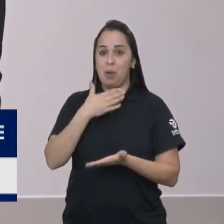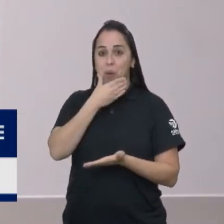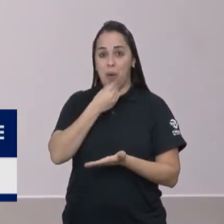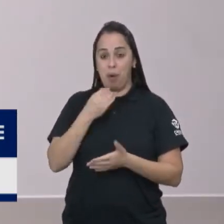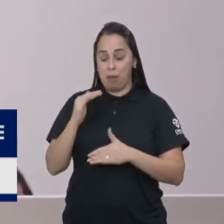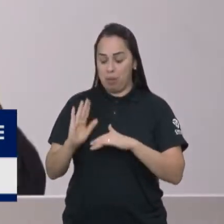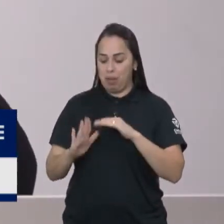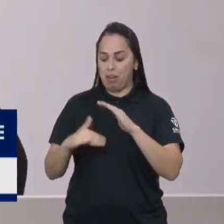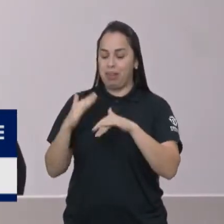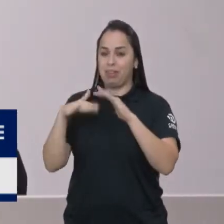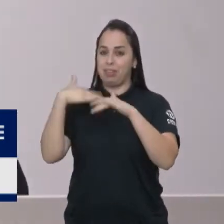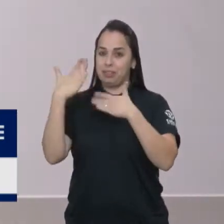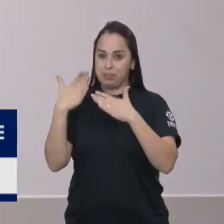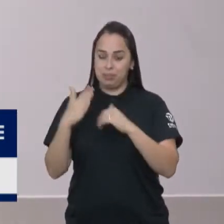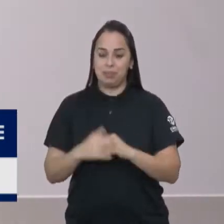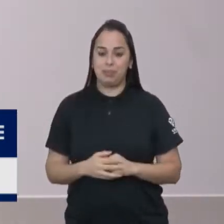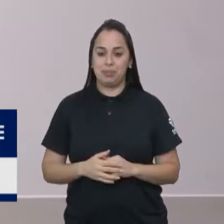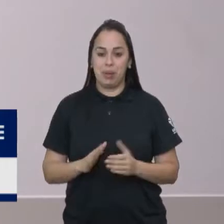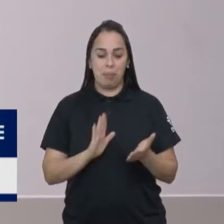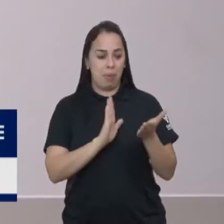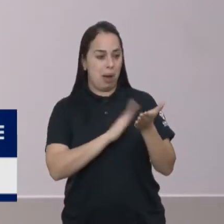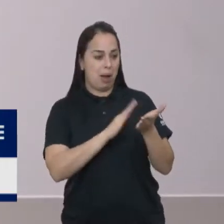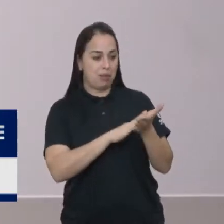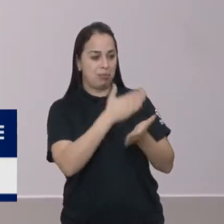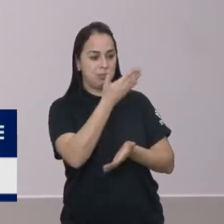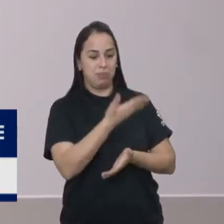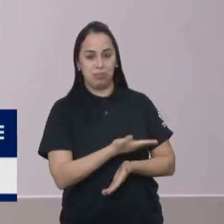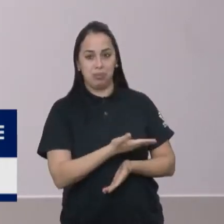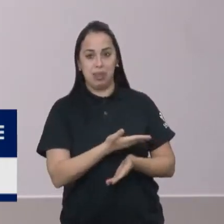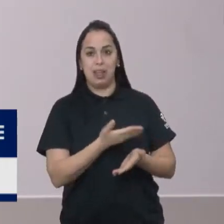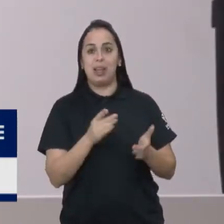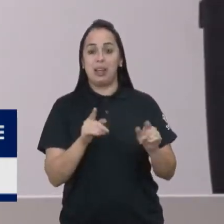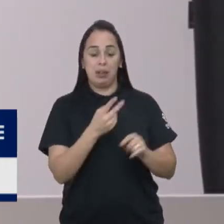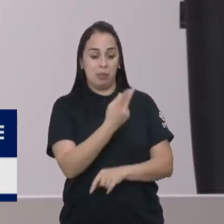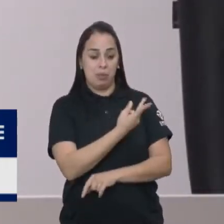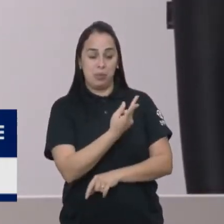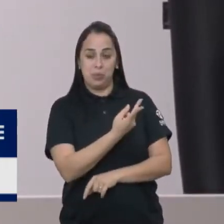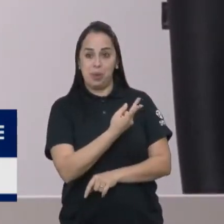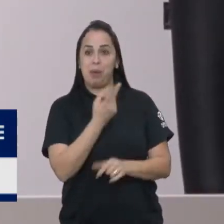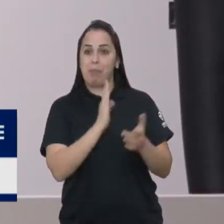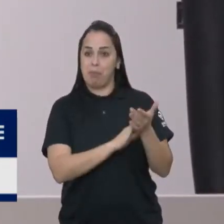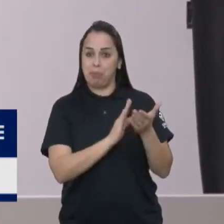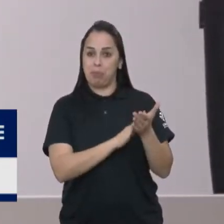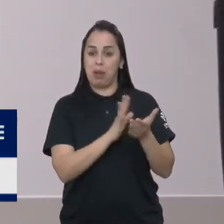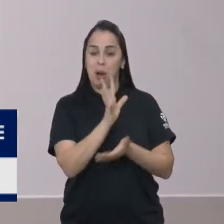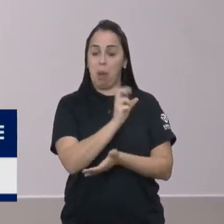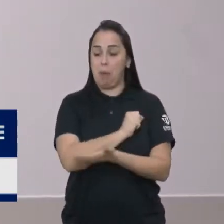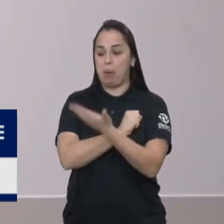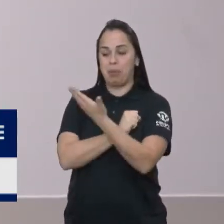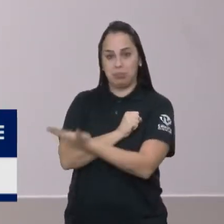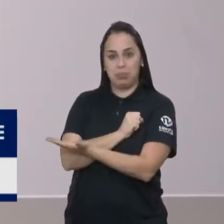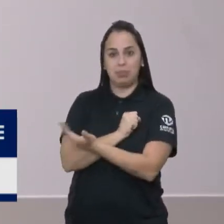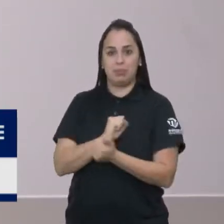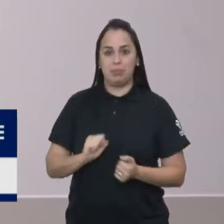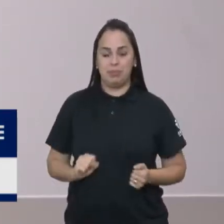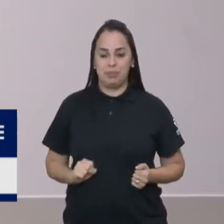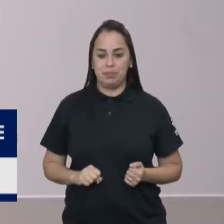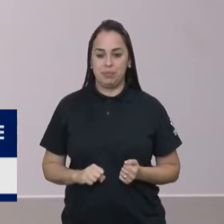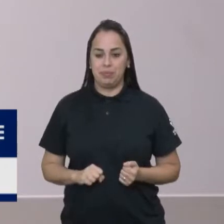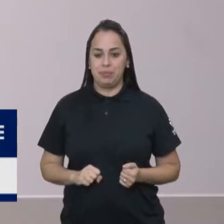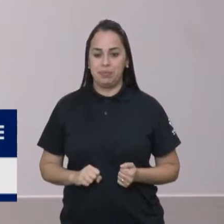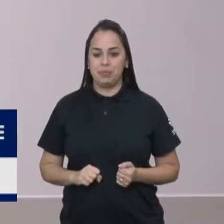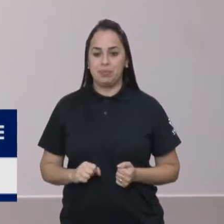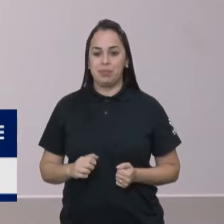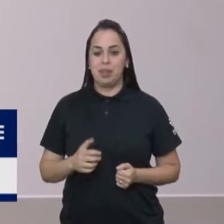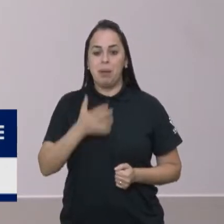missão. Então, parabéns, Pedro e o Luiz, pelo esse amor que vocês têm pelo seu pai. Né? O